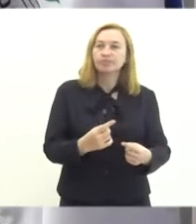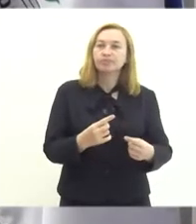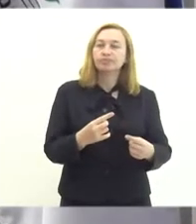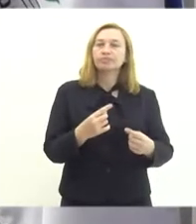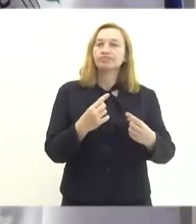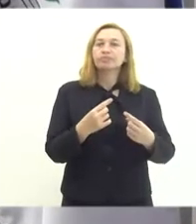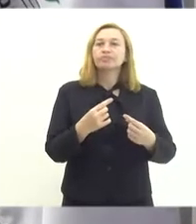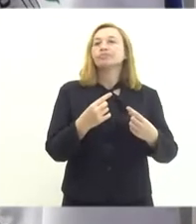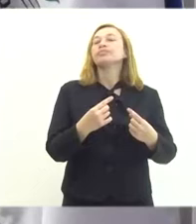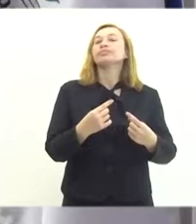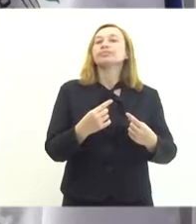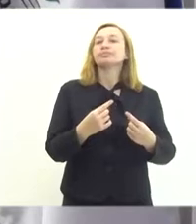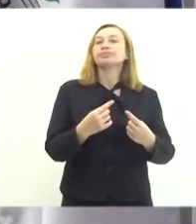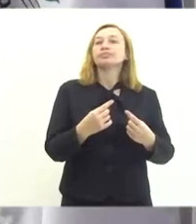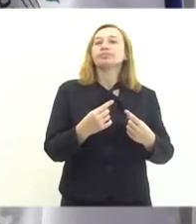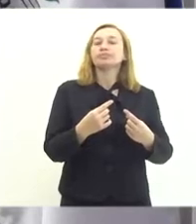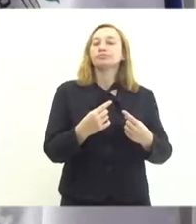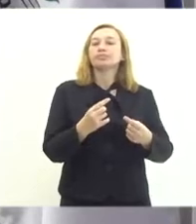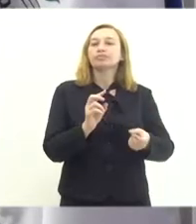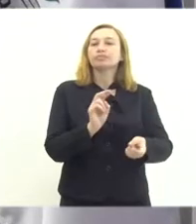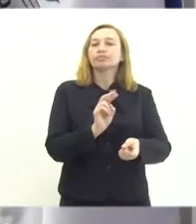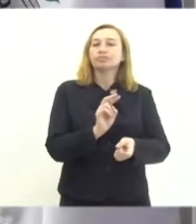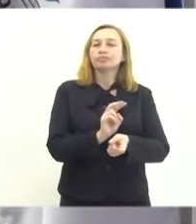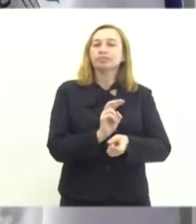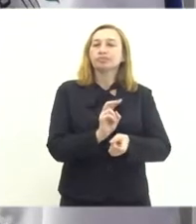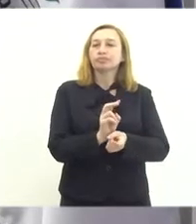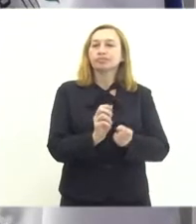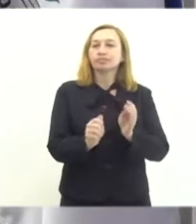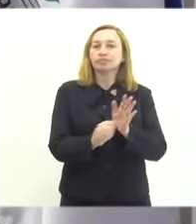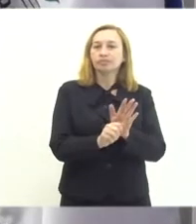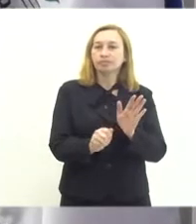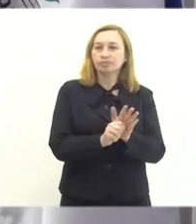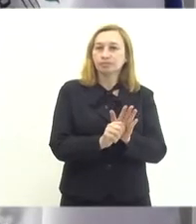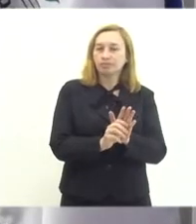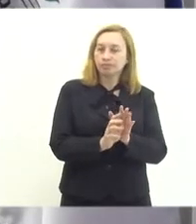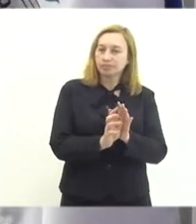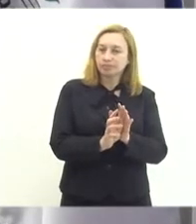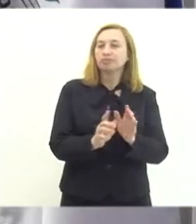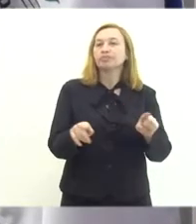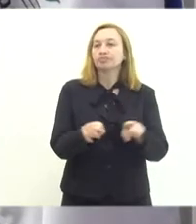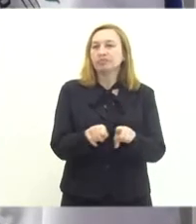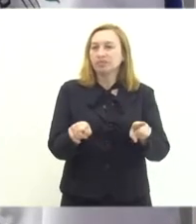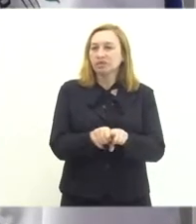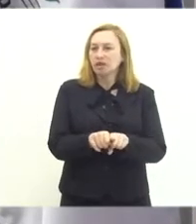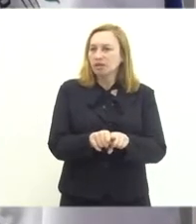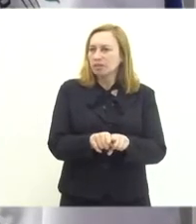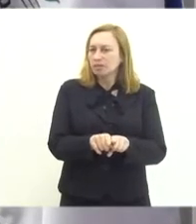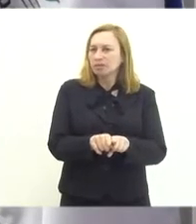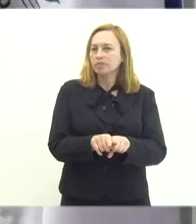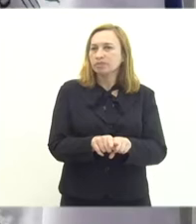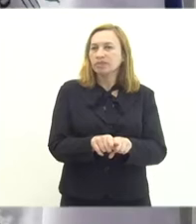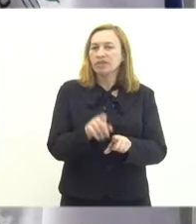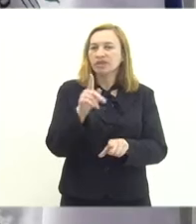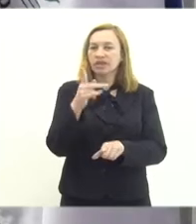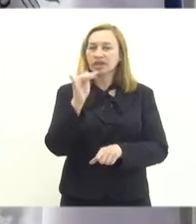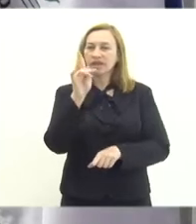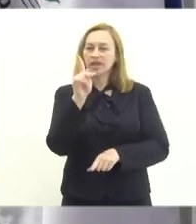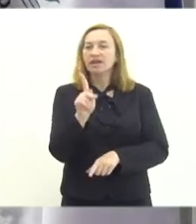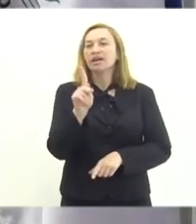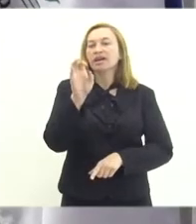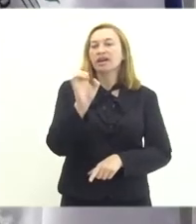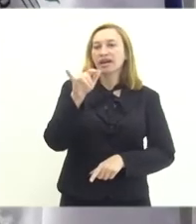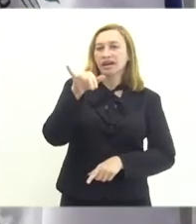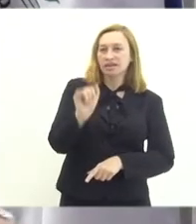química e o Marcos Moura também quero agradecer a presença da senhora Késia Betânia hoje é secretário